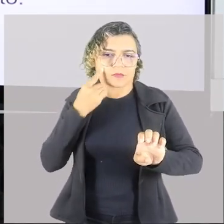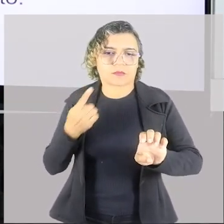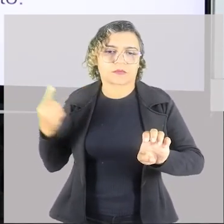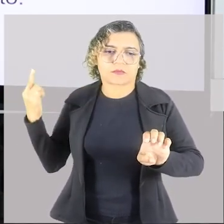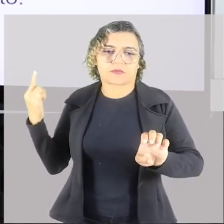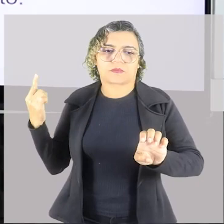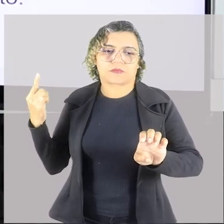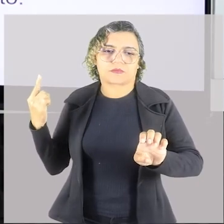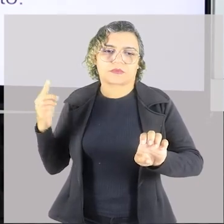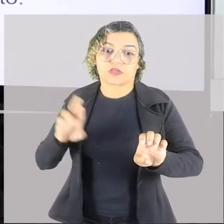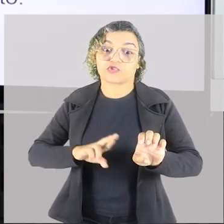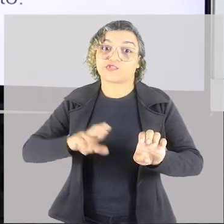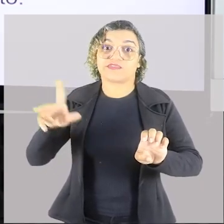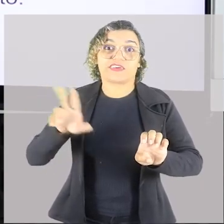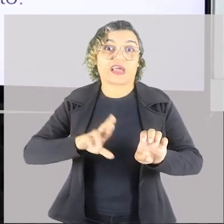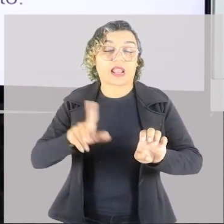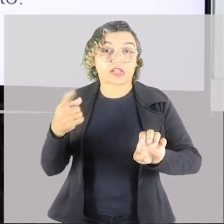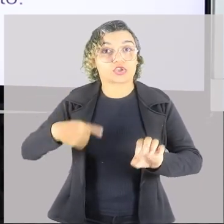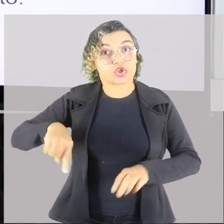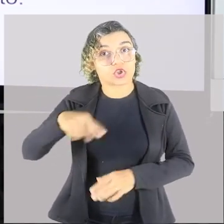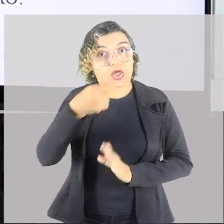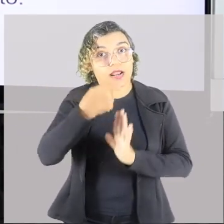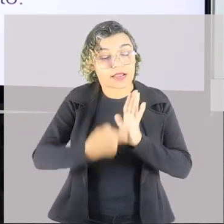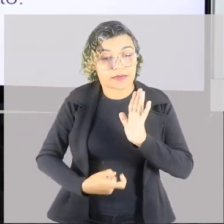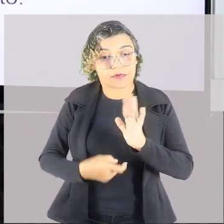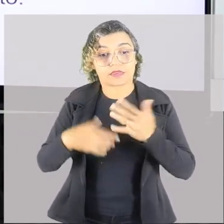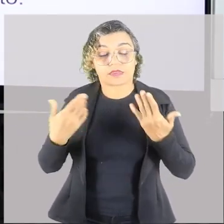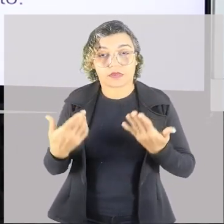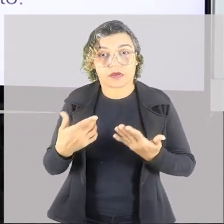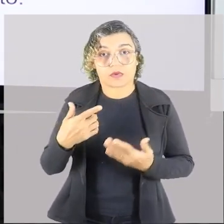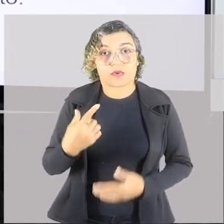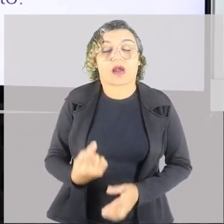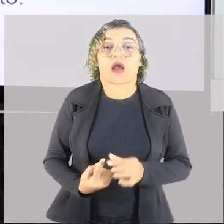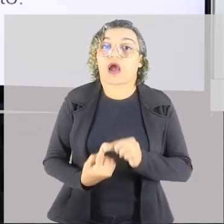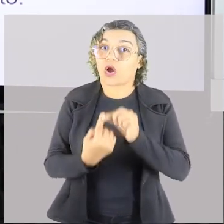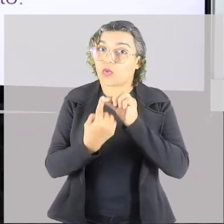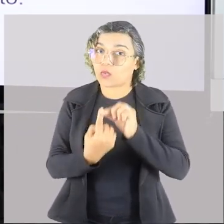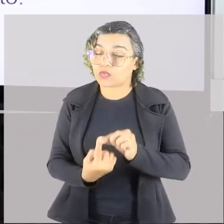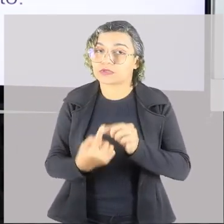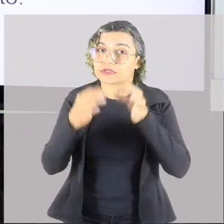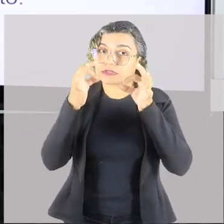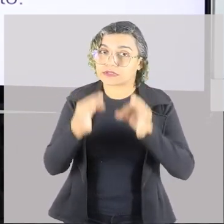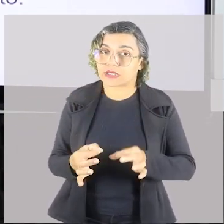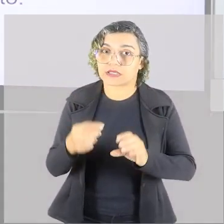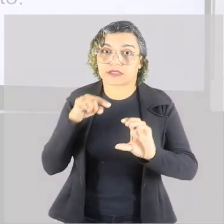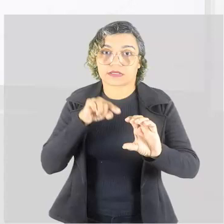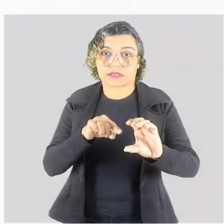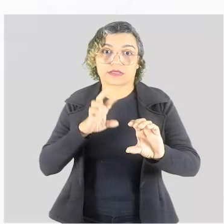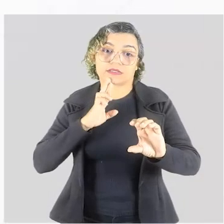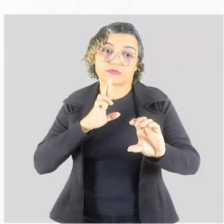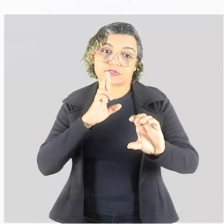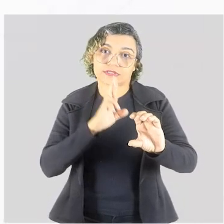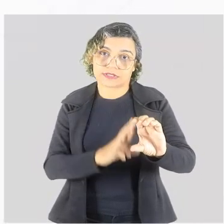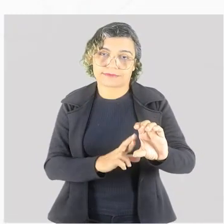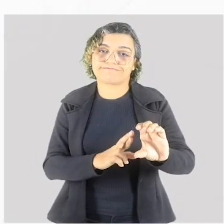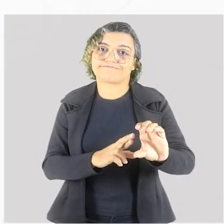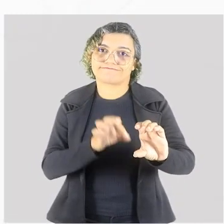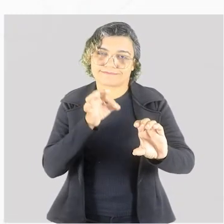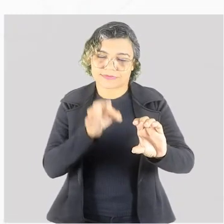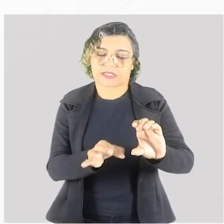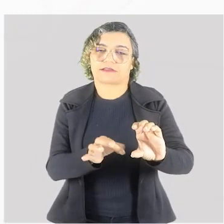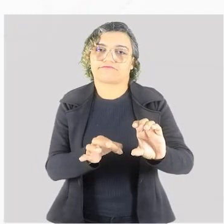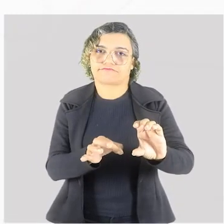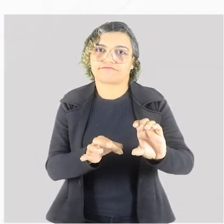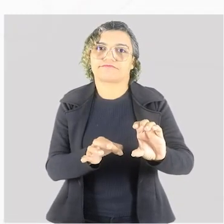É o contrário do que a gente leu. Então aqui a única alternativa possível de estar correta é a letra C. Vamos ver? Letra C é a